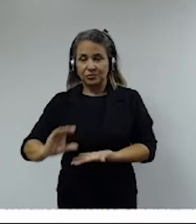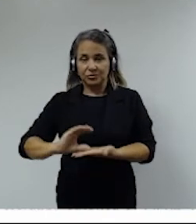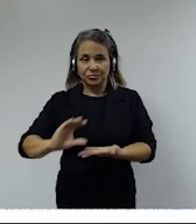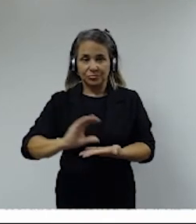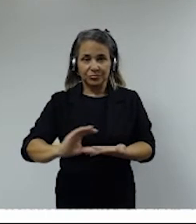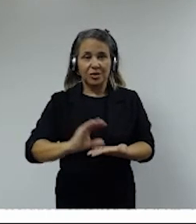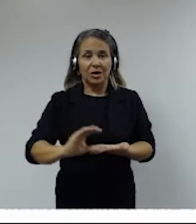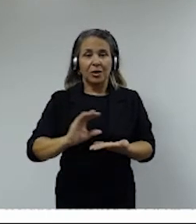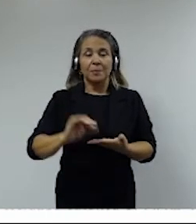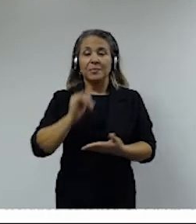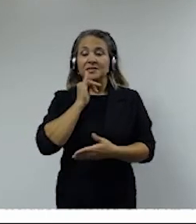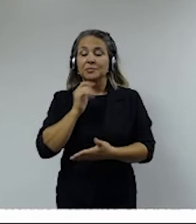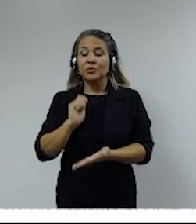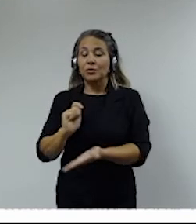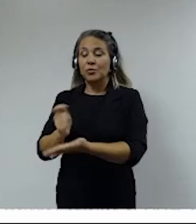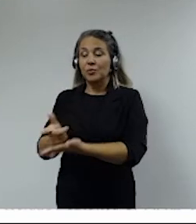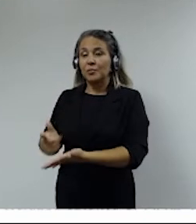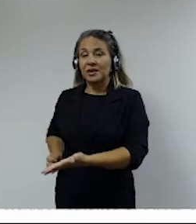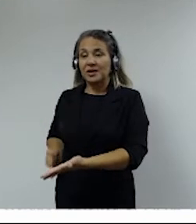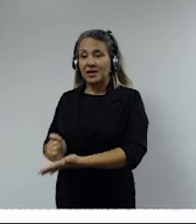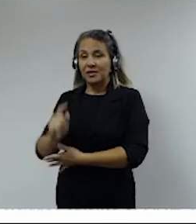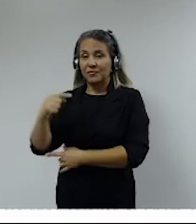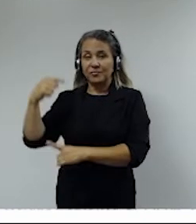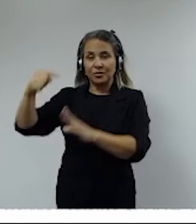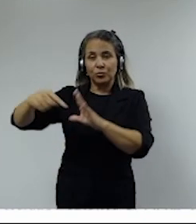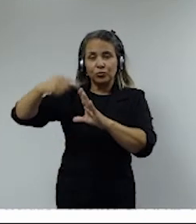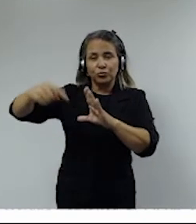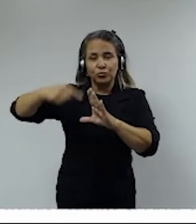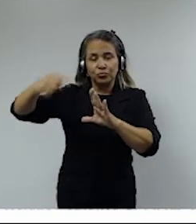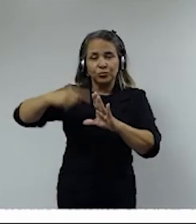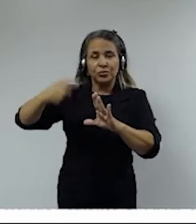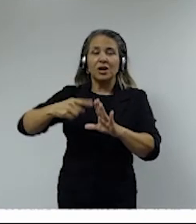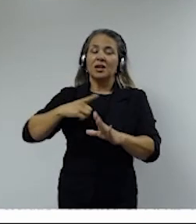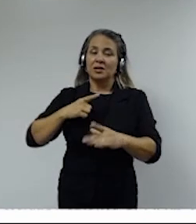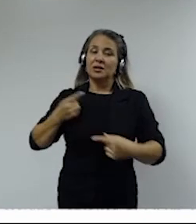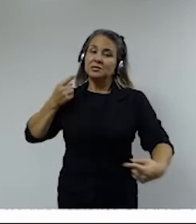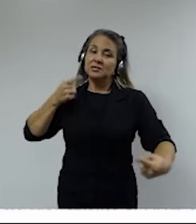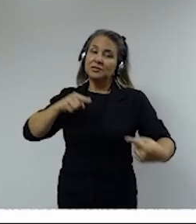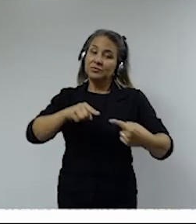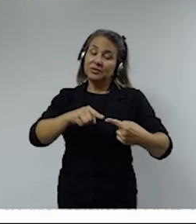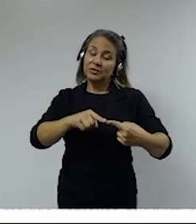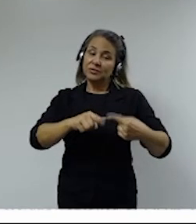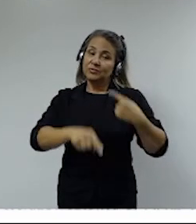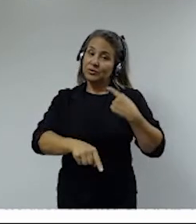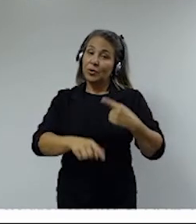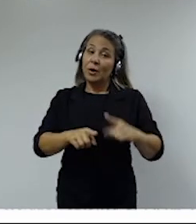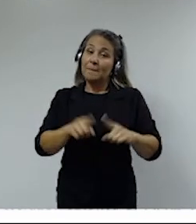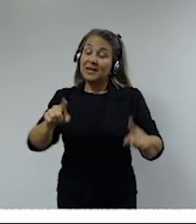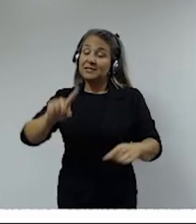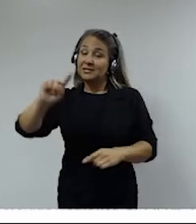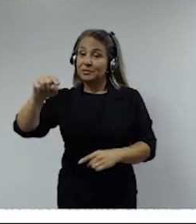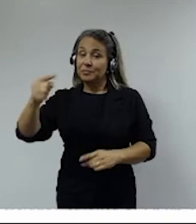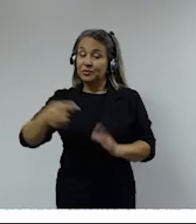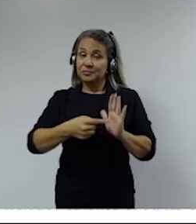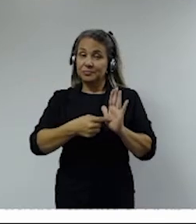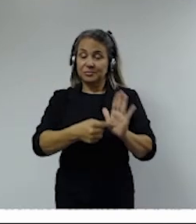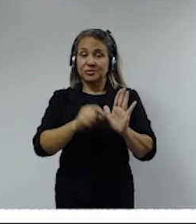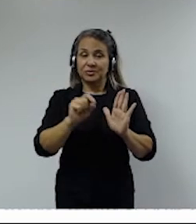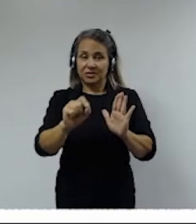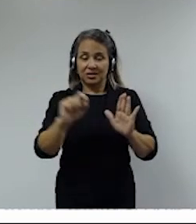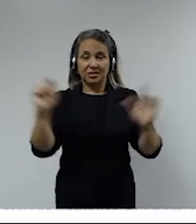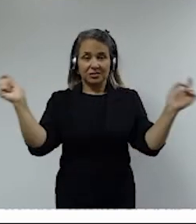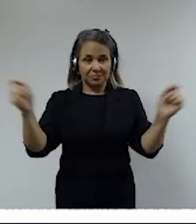de ventiladores, apresenta um desafio e etc. Só que aí, logo depois, eles vêm dizendo